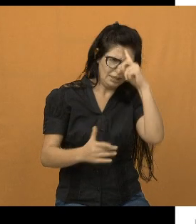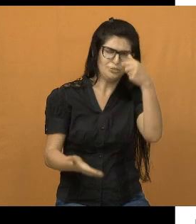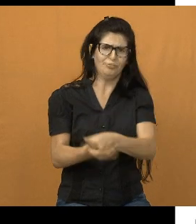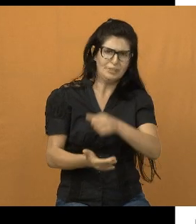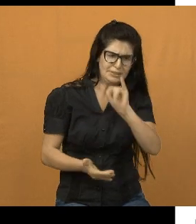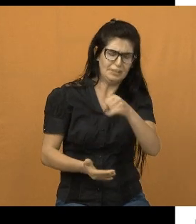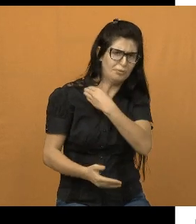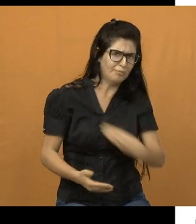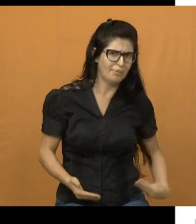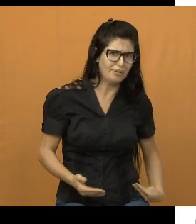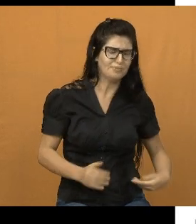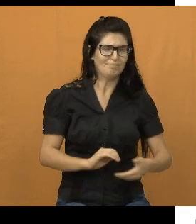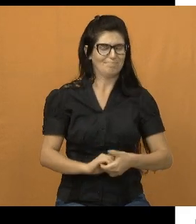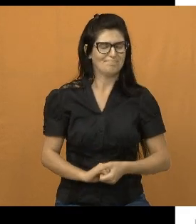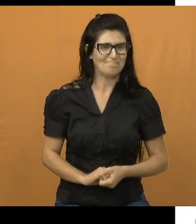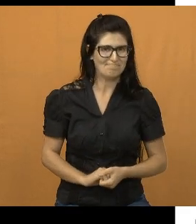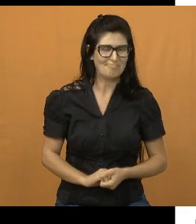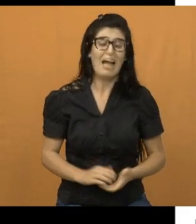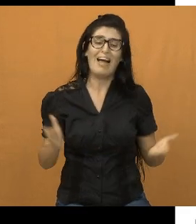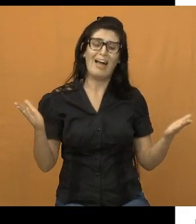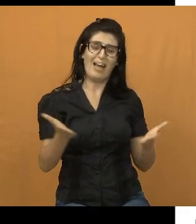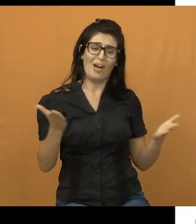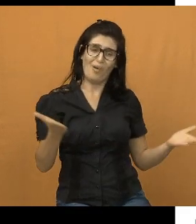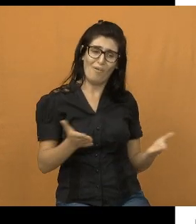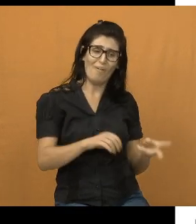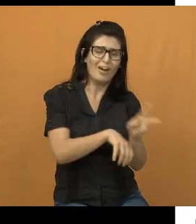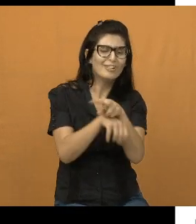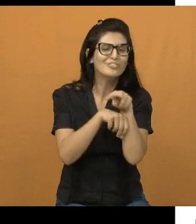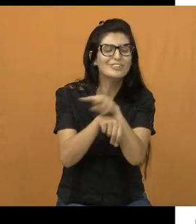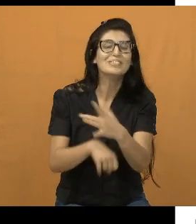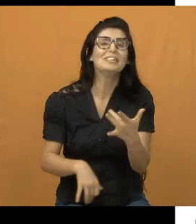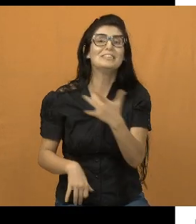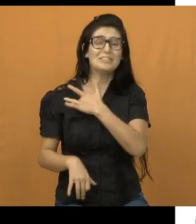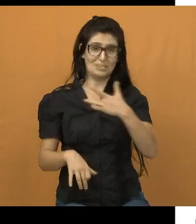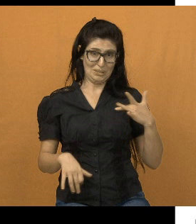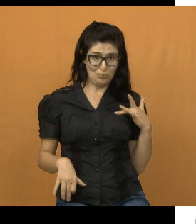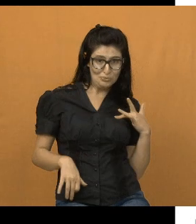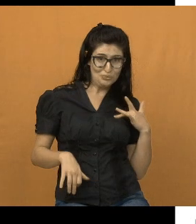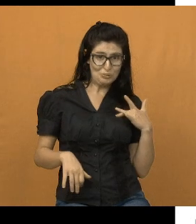Agora, vamos entrar no bloco da vigilância à saúde.